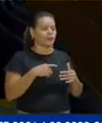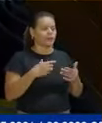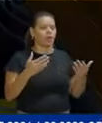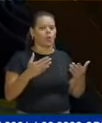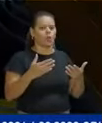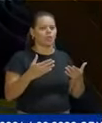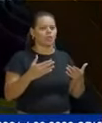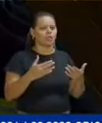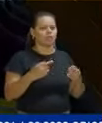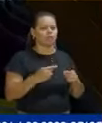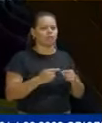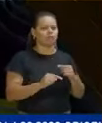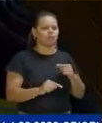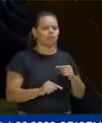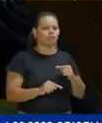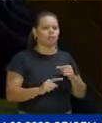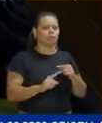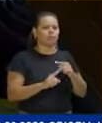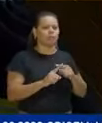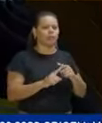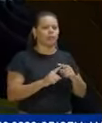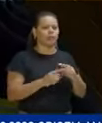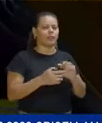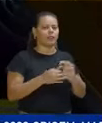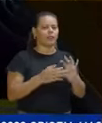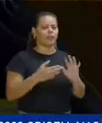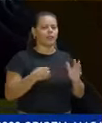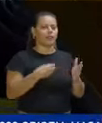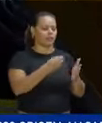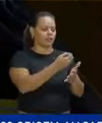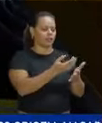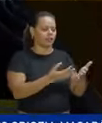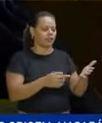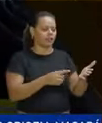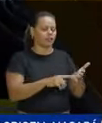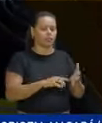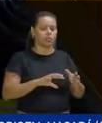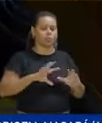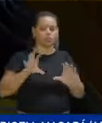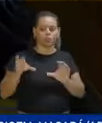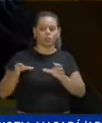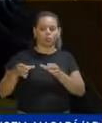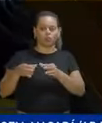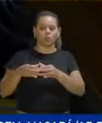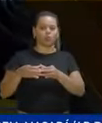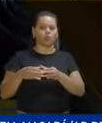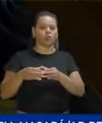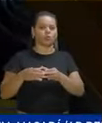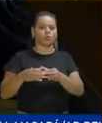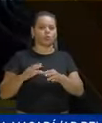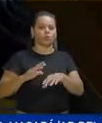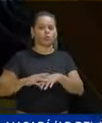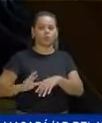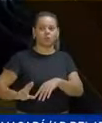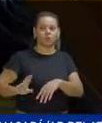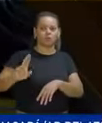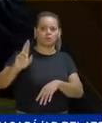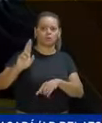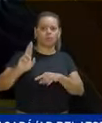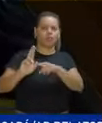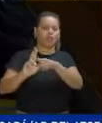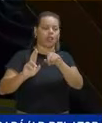pois, diante da autorização expressa constante da procuração juntada pela chapa majoritária, passou a fazer parte da